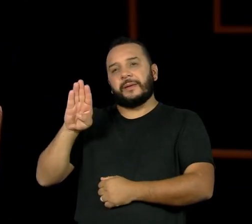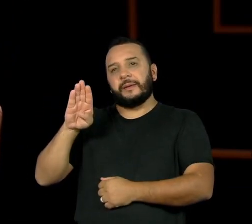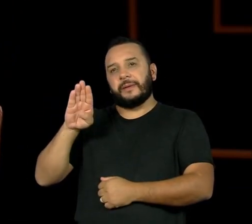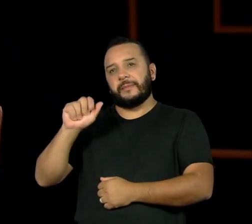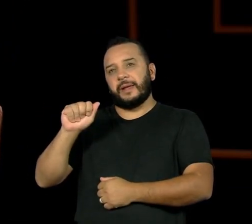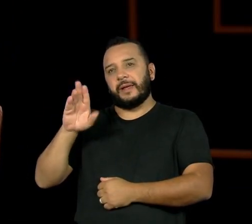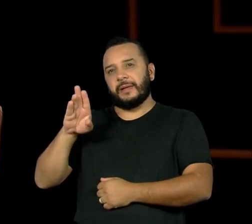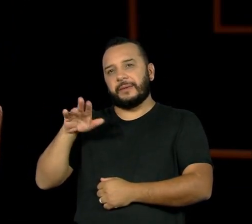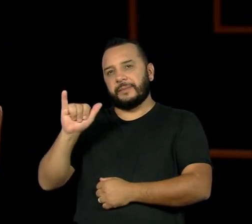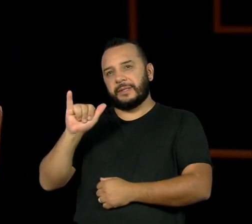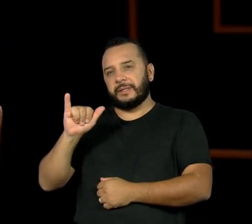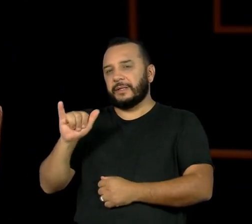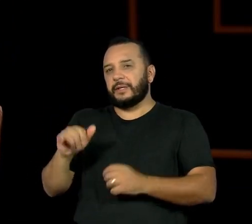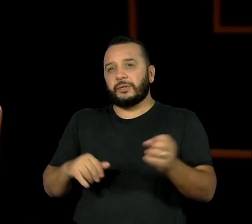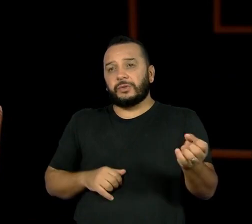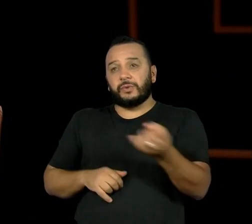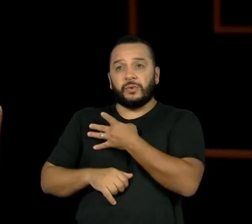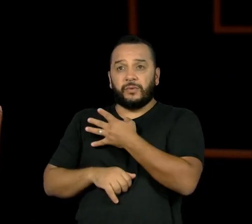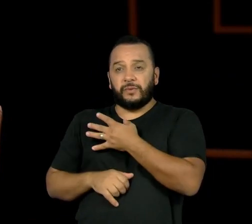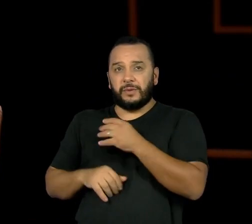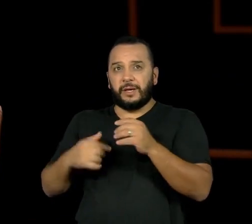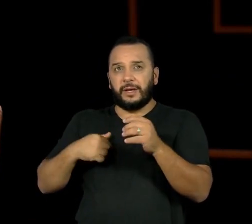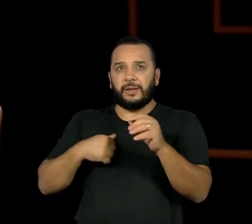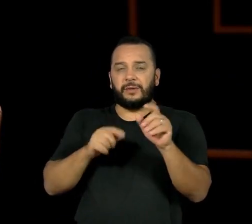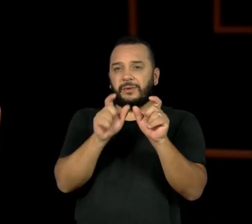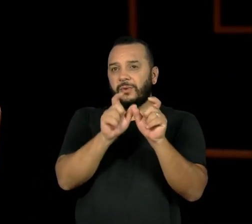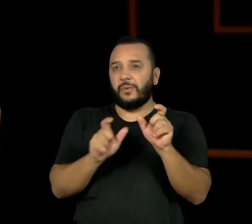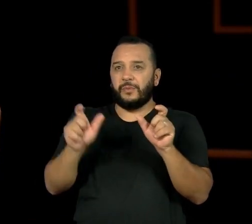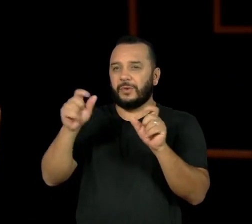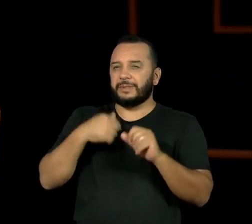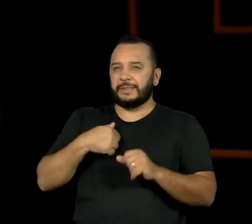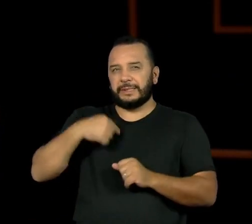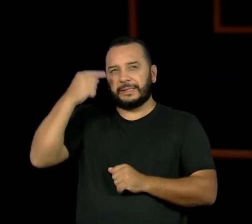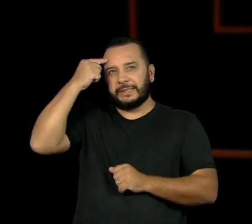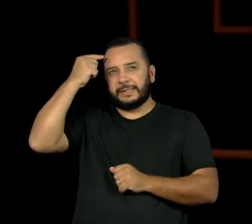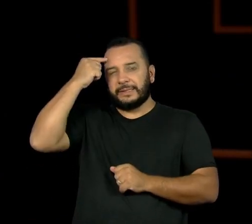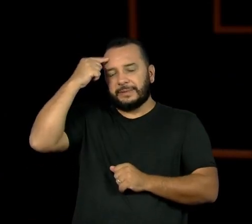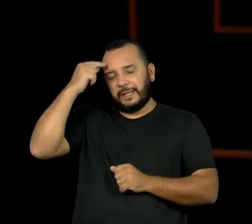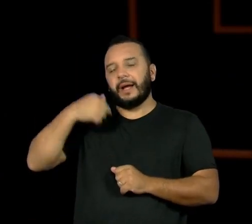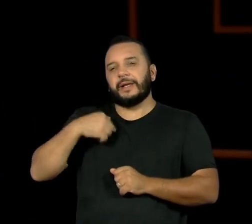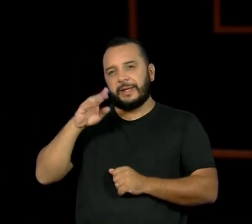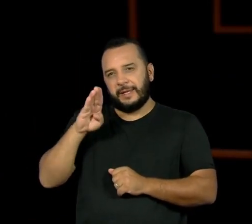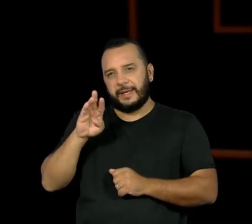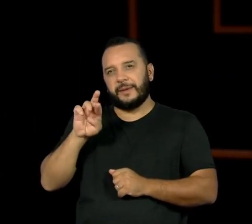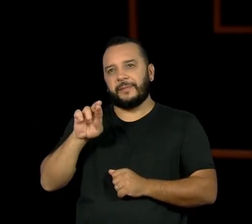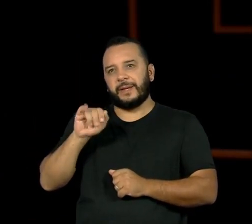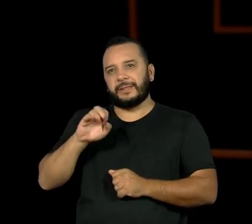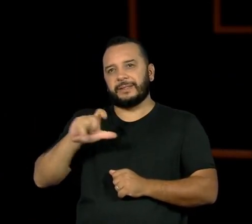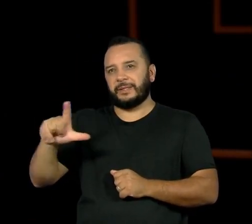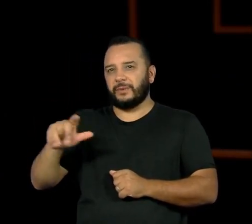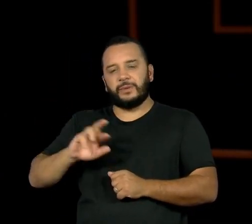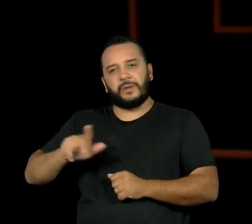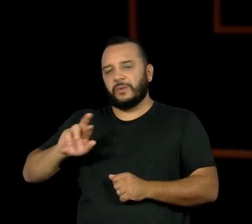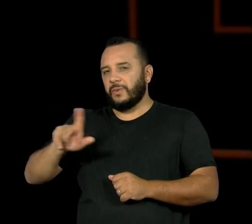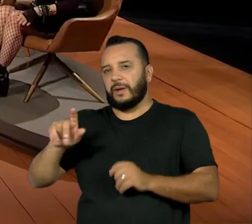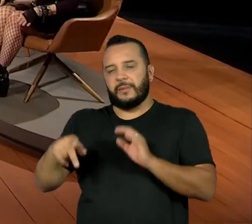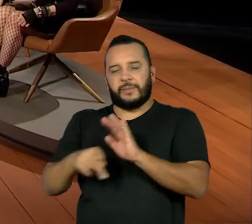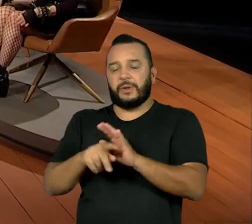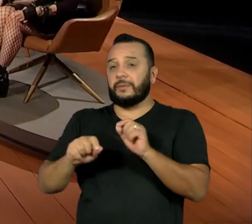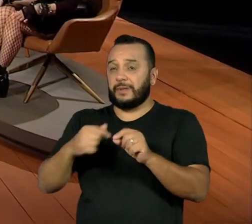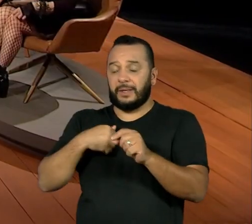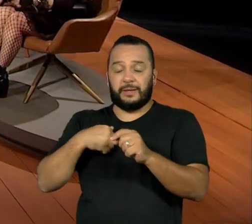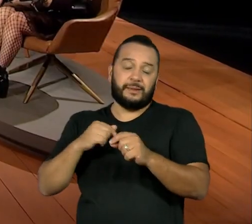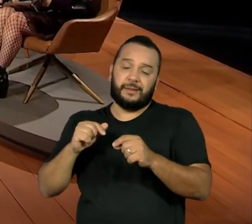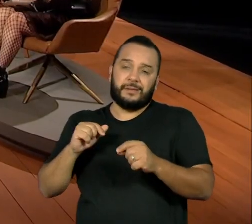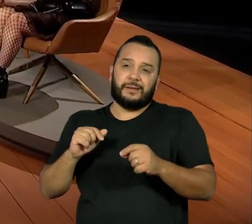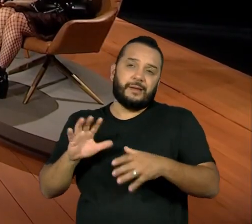quero um nome composto. Esse nome não chegava até que chegou no Brasil. Você não é a Baby nem da América e nem da